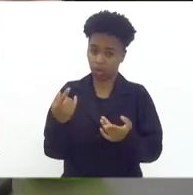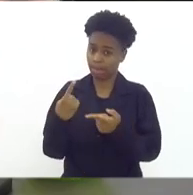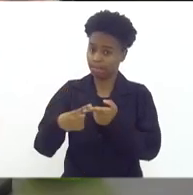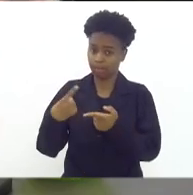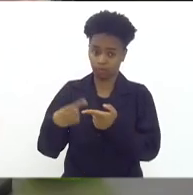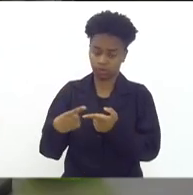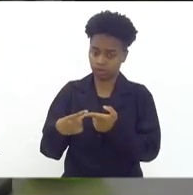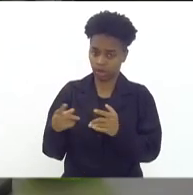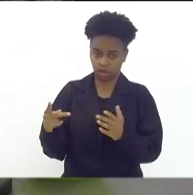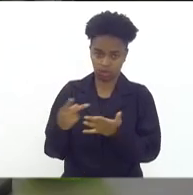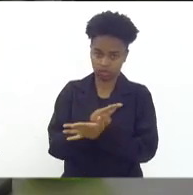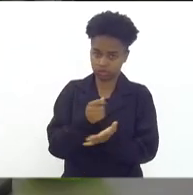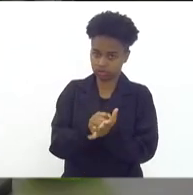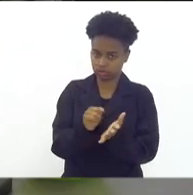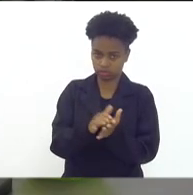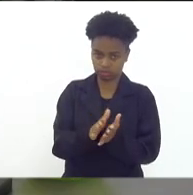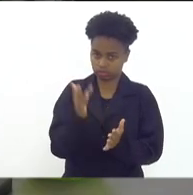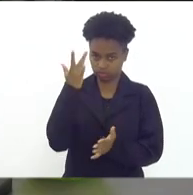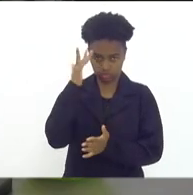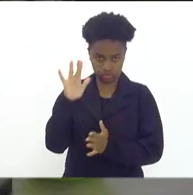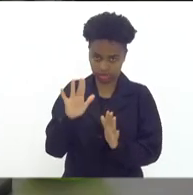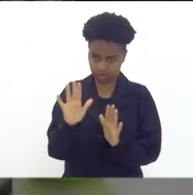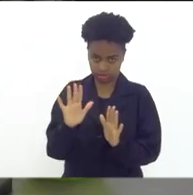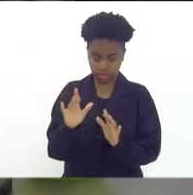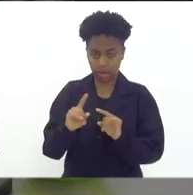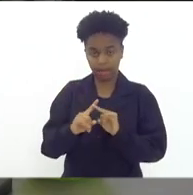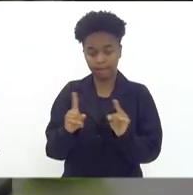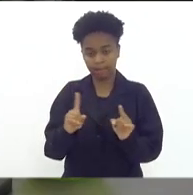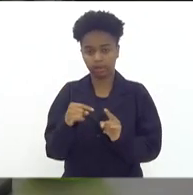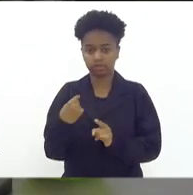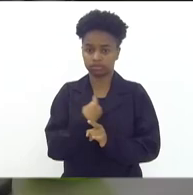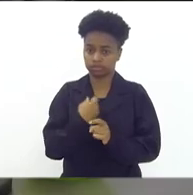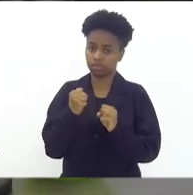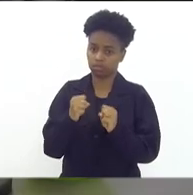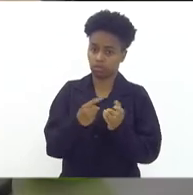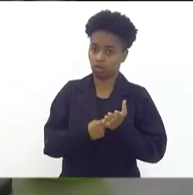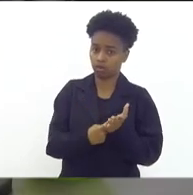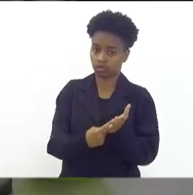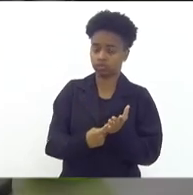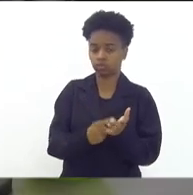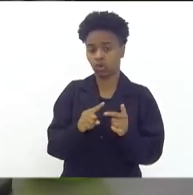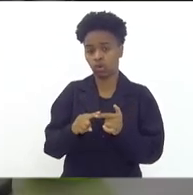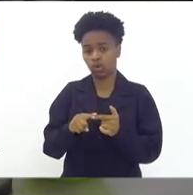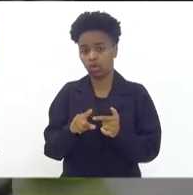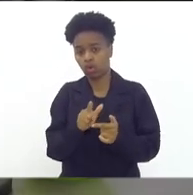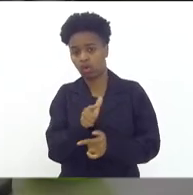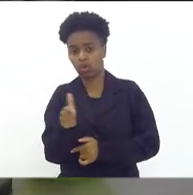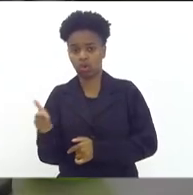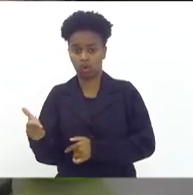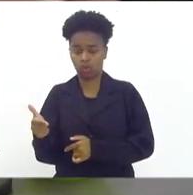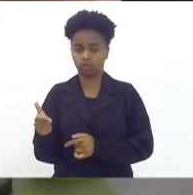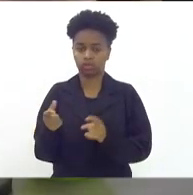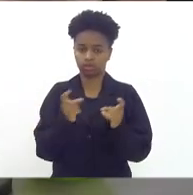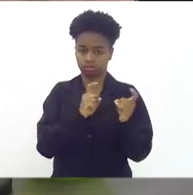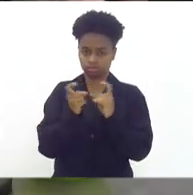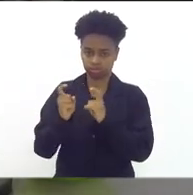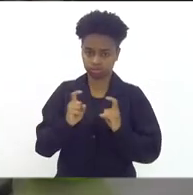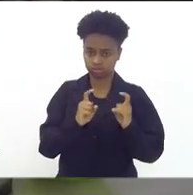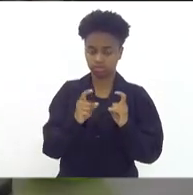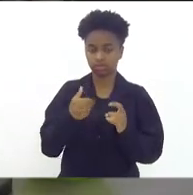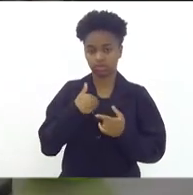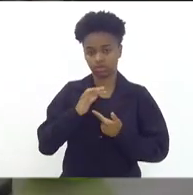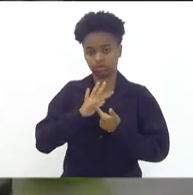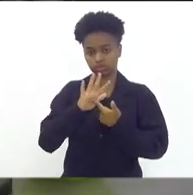específicas dessas multas o que a gente pode se comprometer é na próxima sessão eu